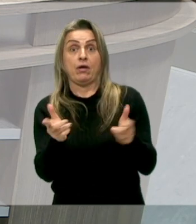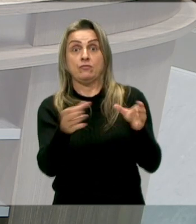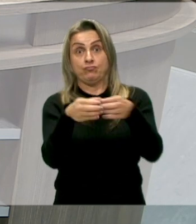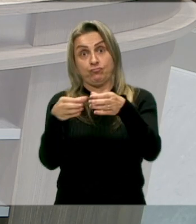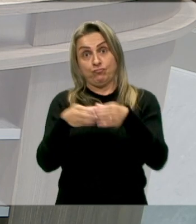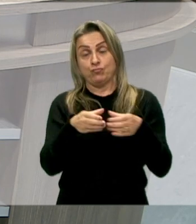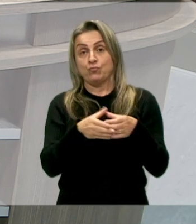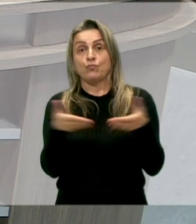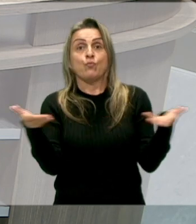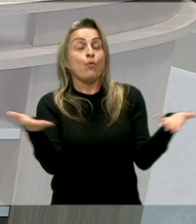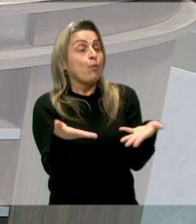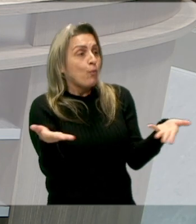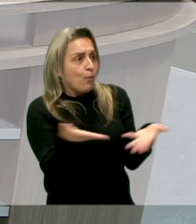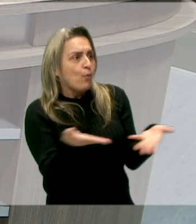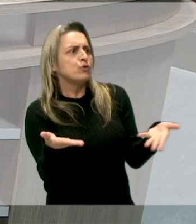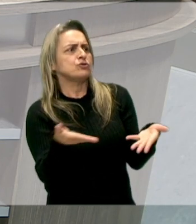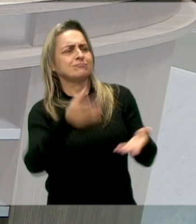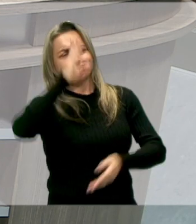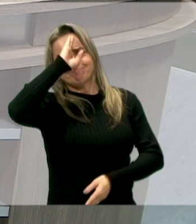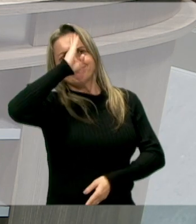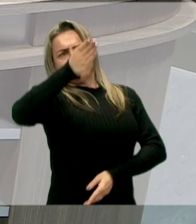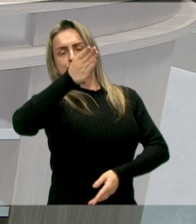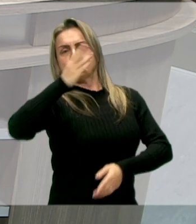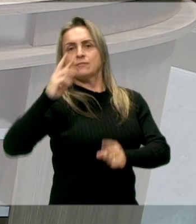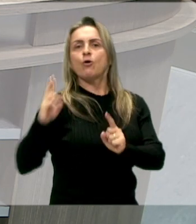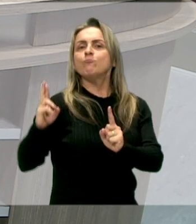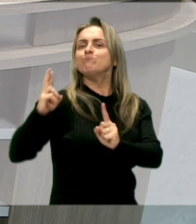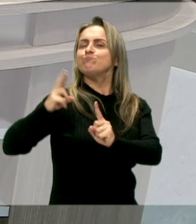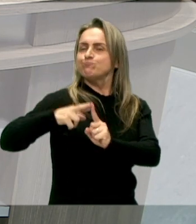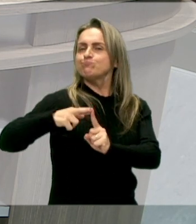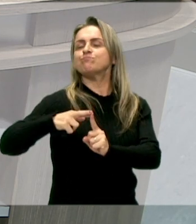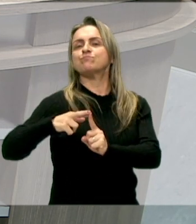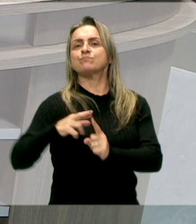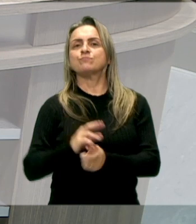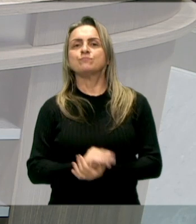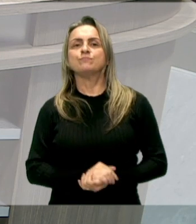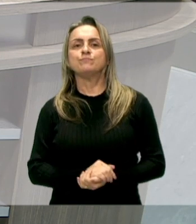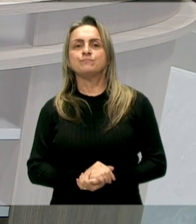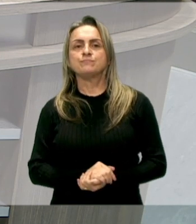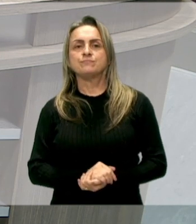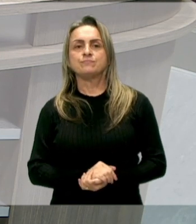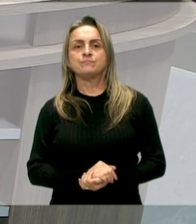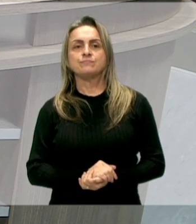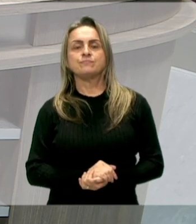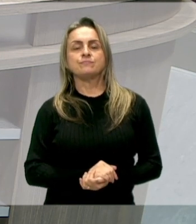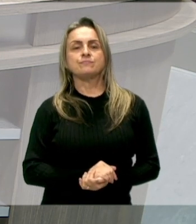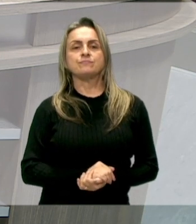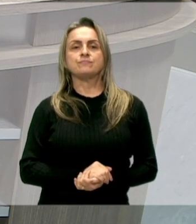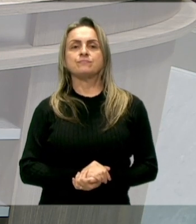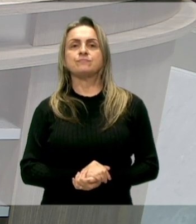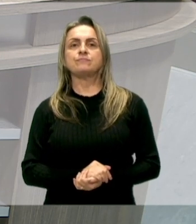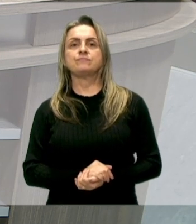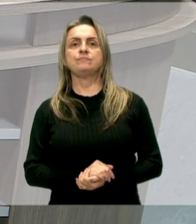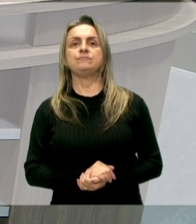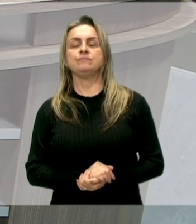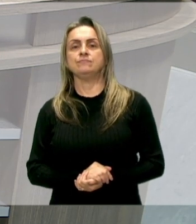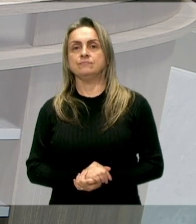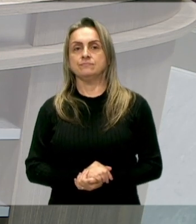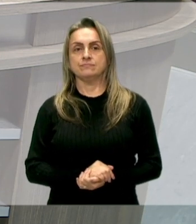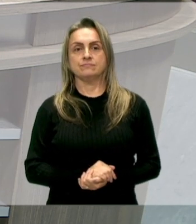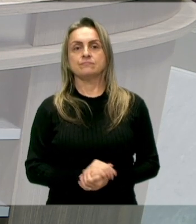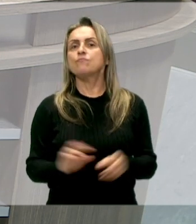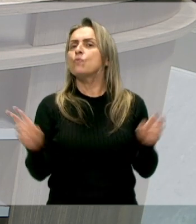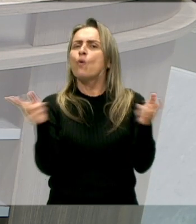se tornaram a principal referência, né? Uma coisa que a gente tem, todo mundo meio